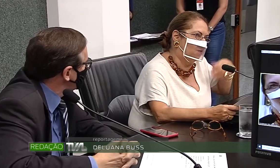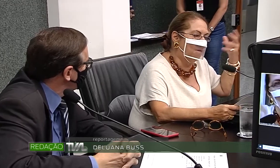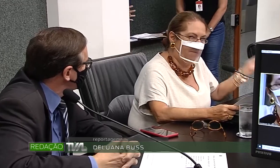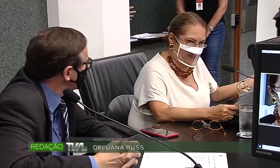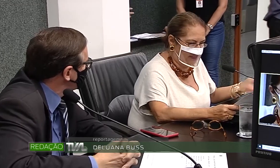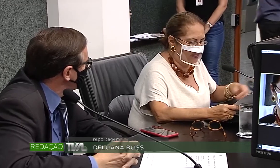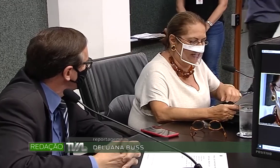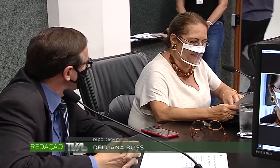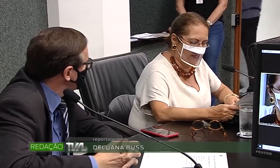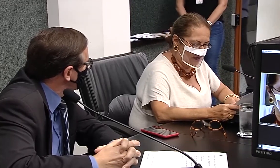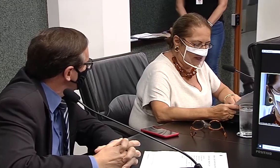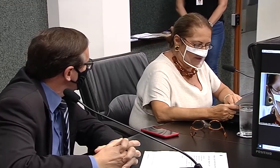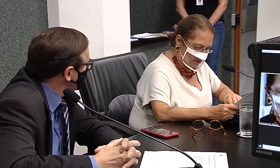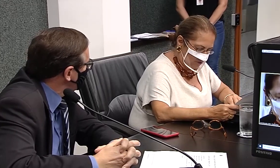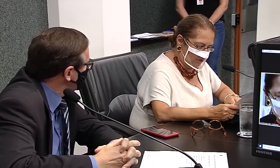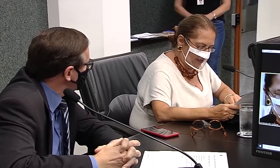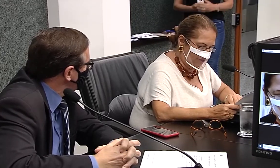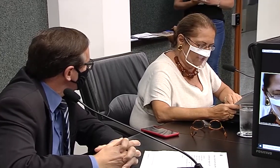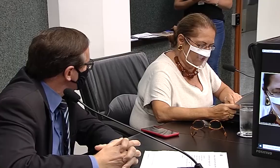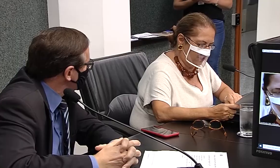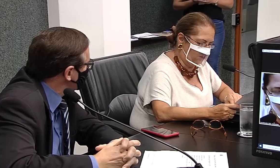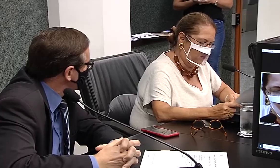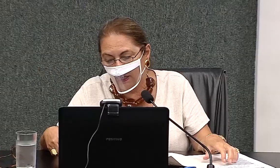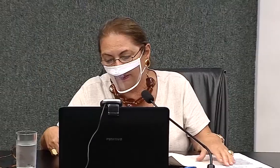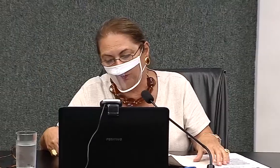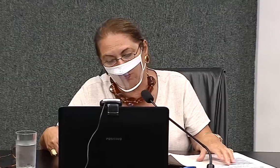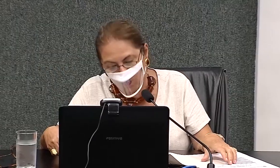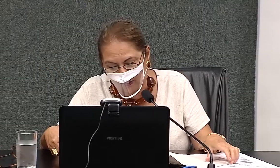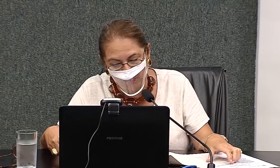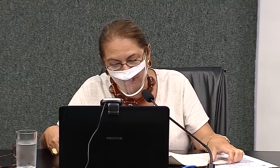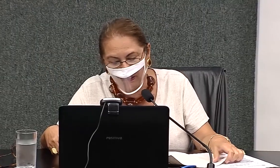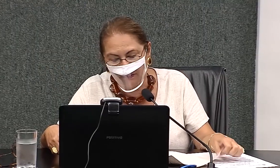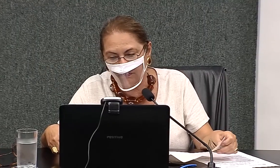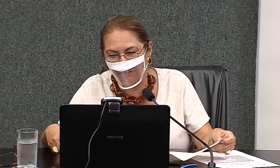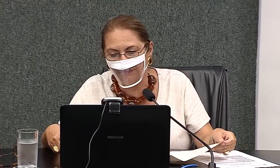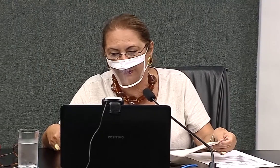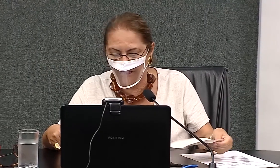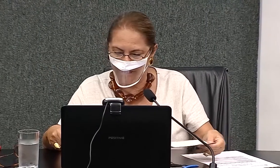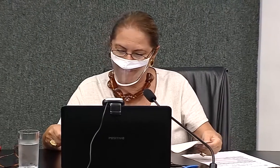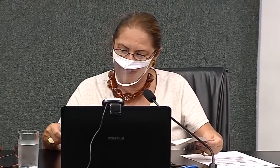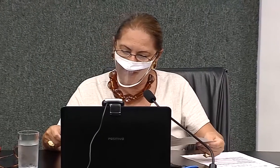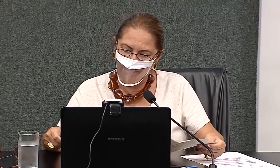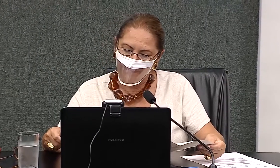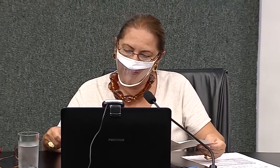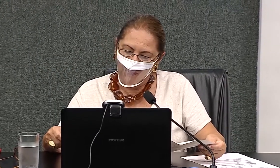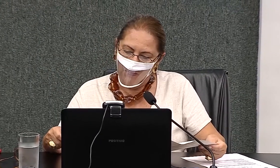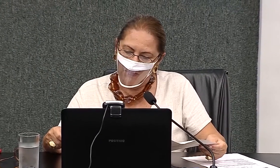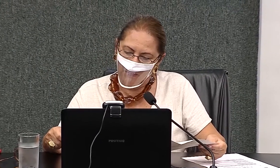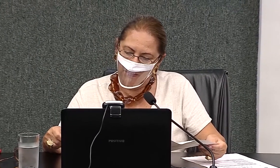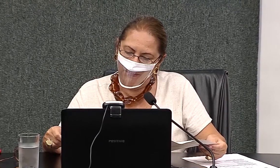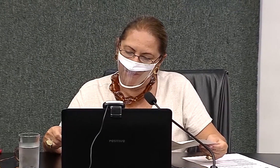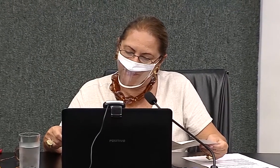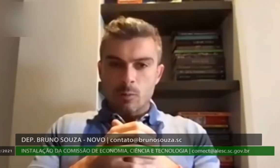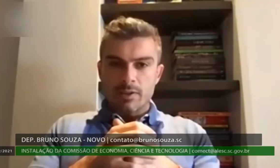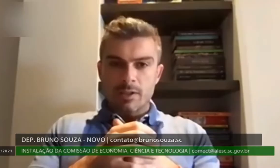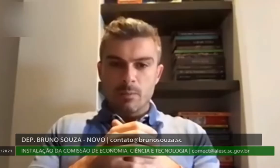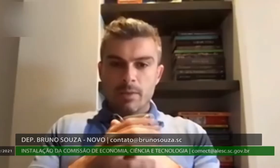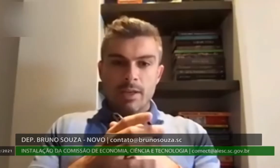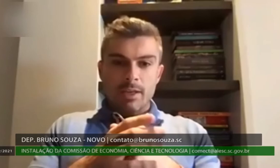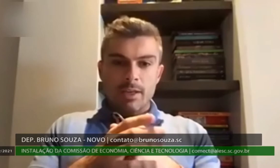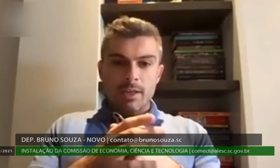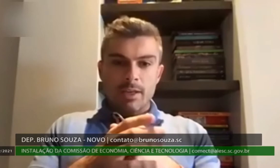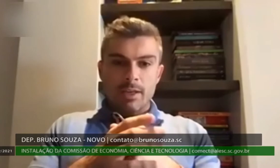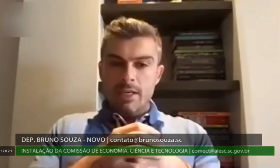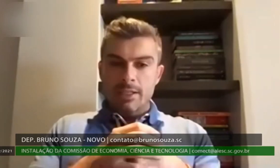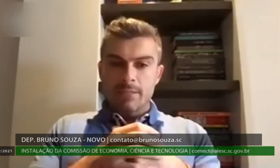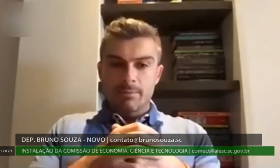a instalação do colegiado, a deputada Ada De Luca, do MDB, foi escolhida vice-presidente. Formada por 7 membros, a